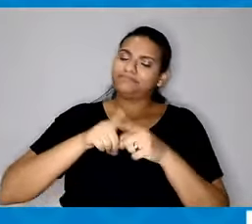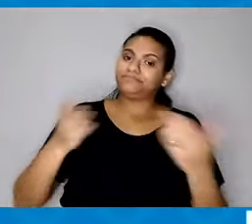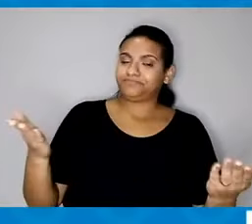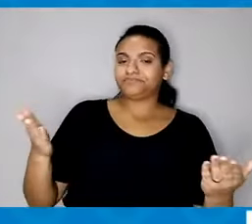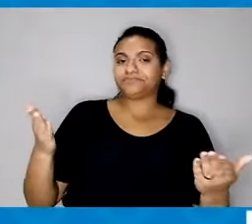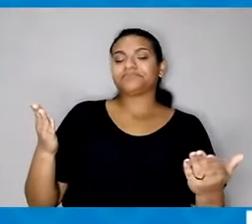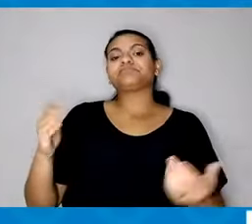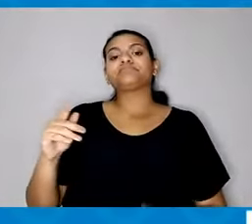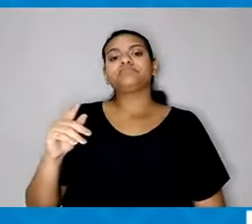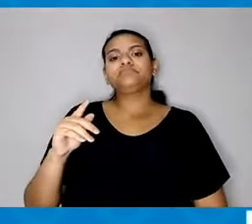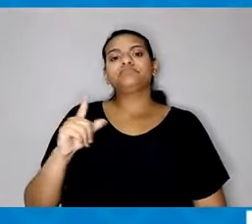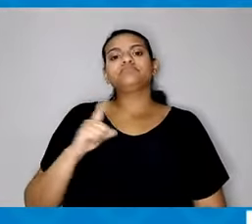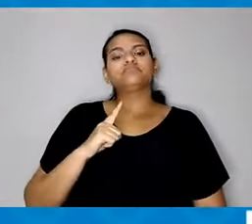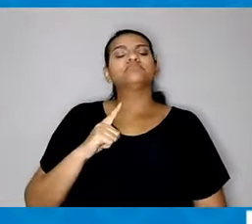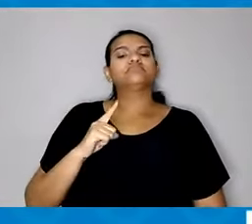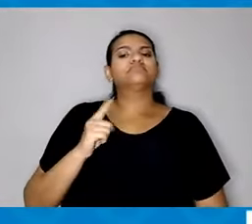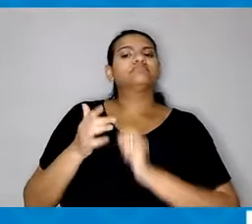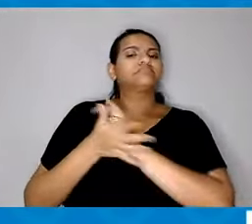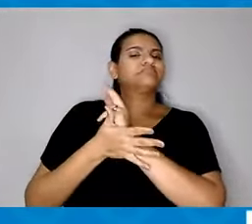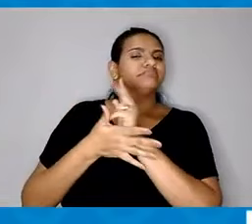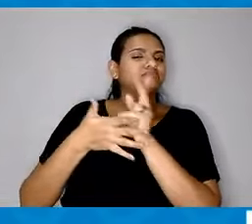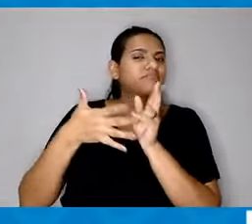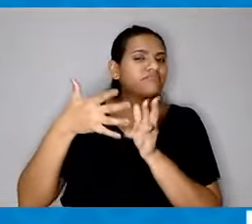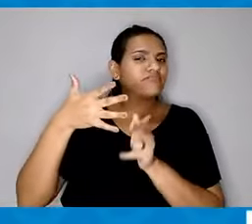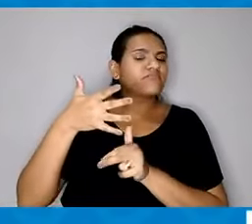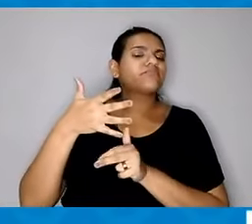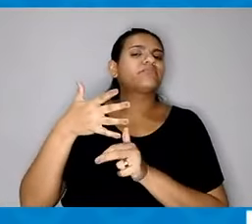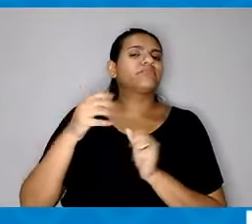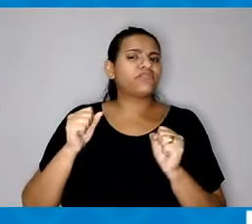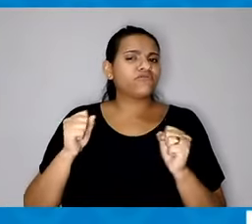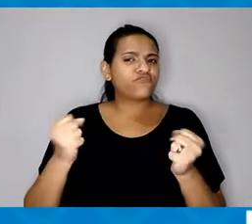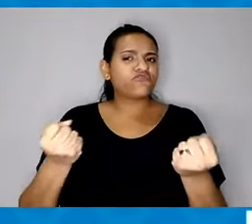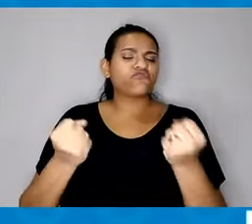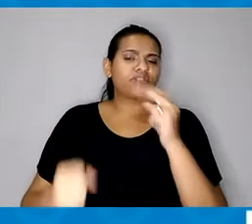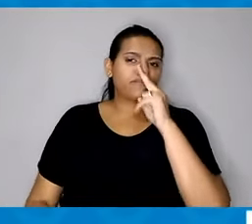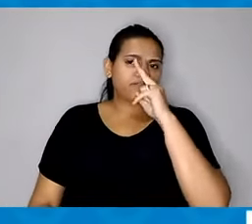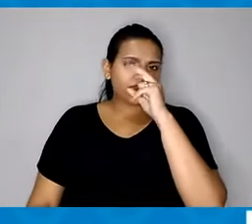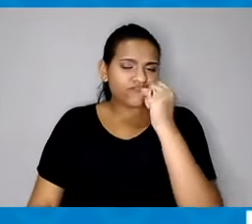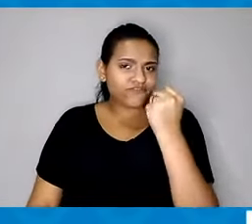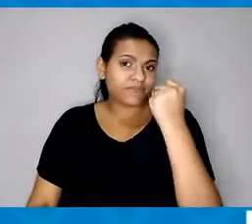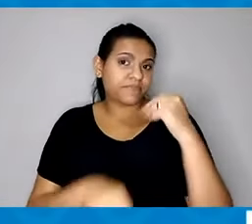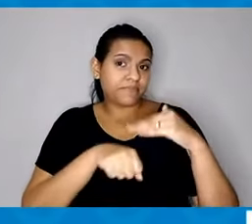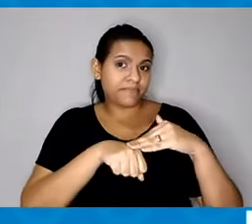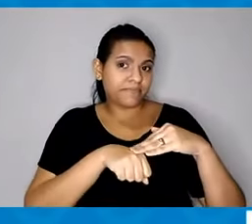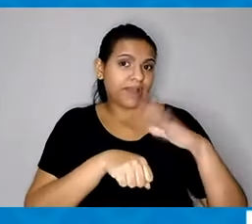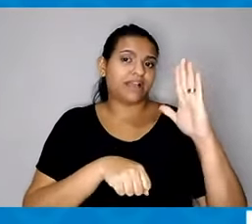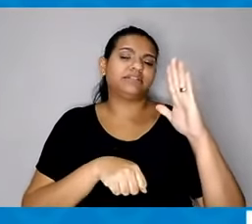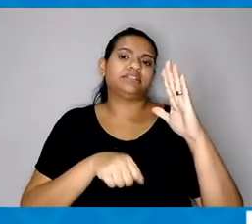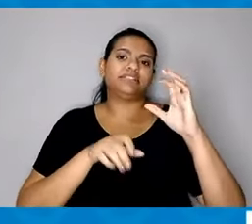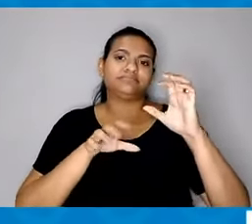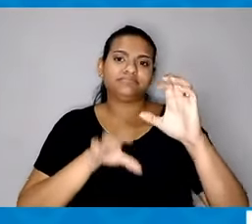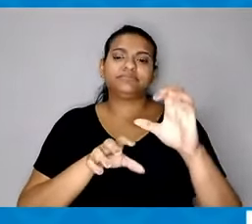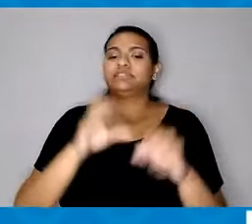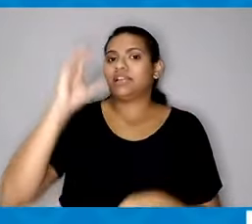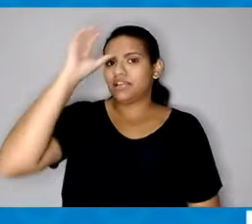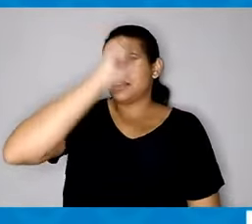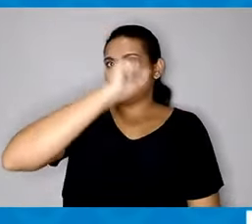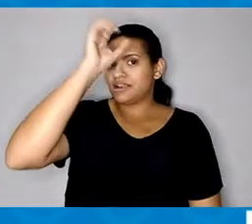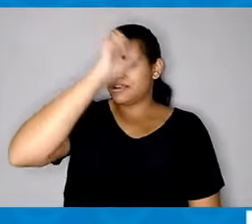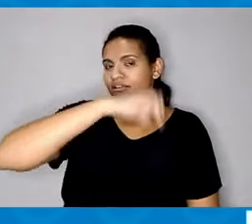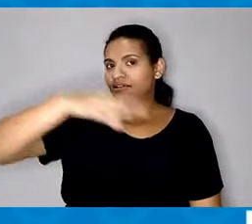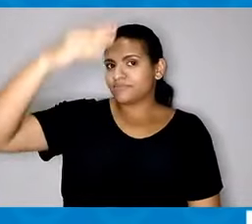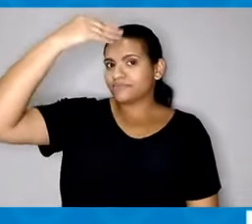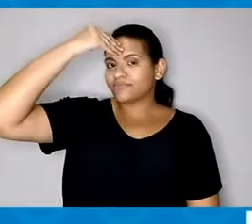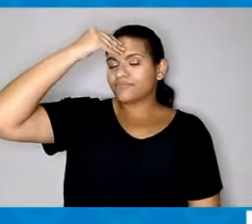eles ganham muito mais robustez, muito mais impacto na aprendizagem se eles